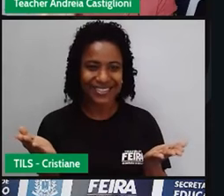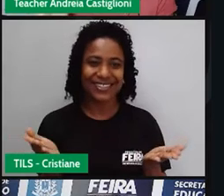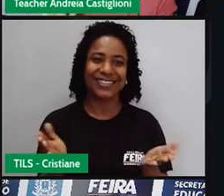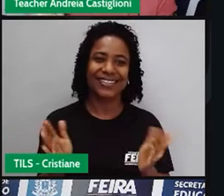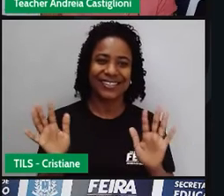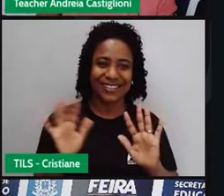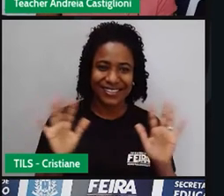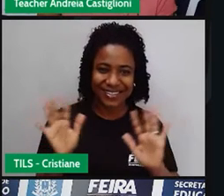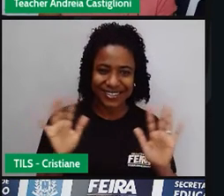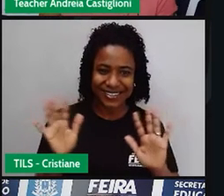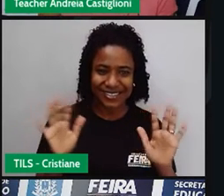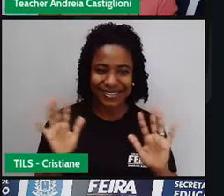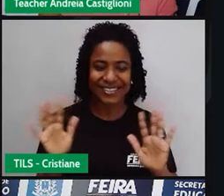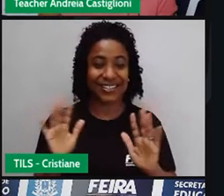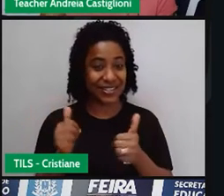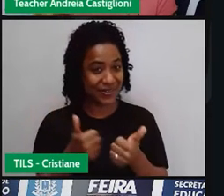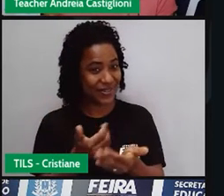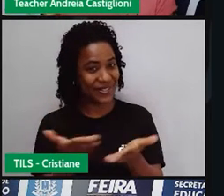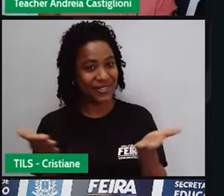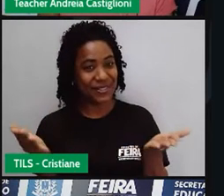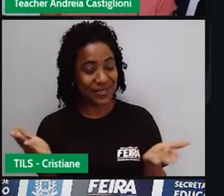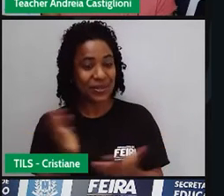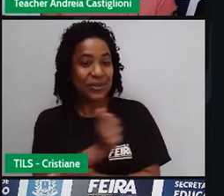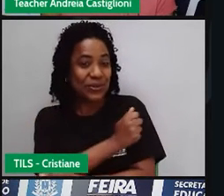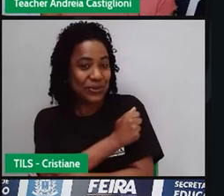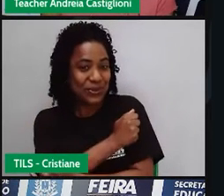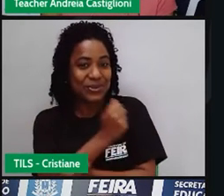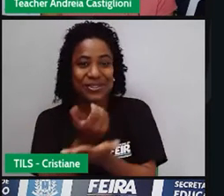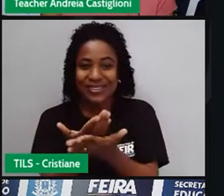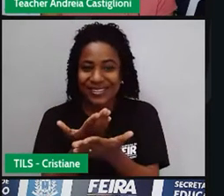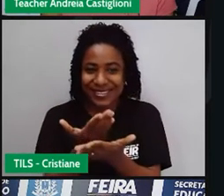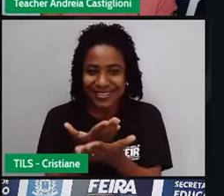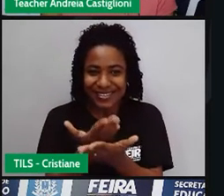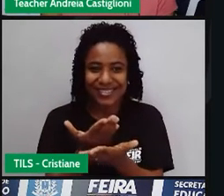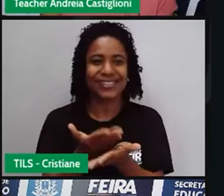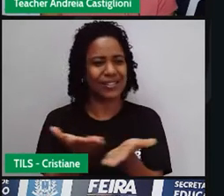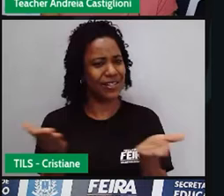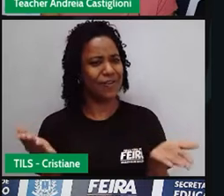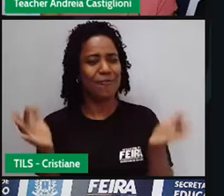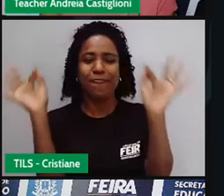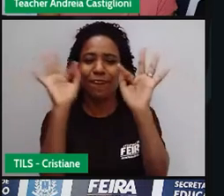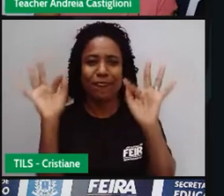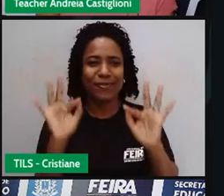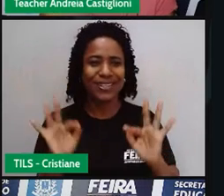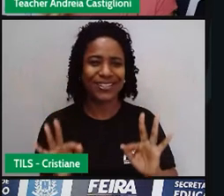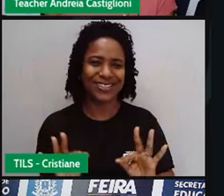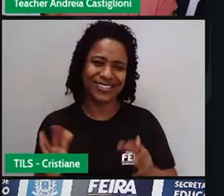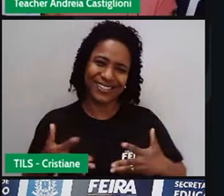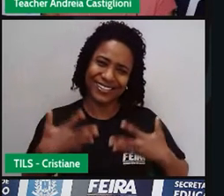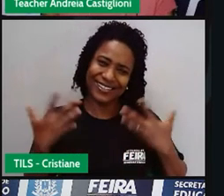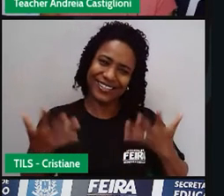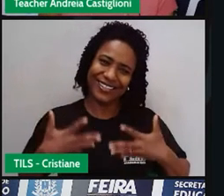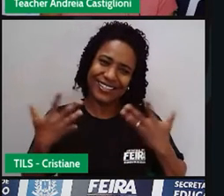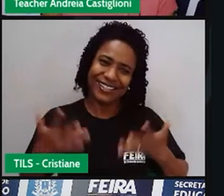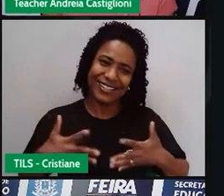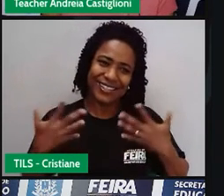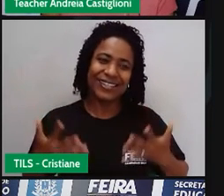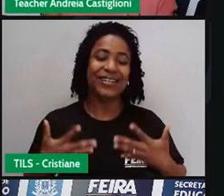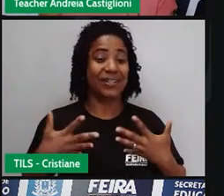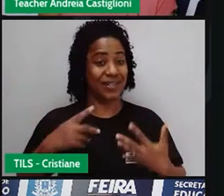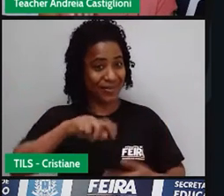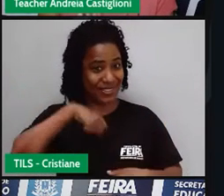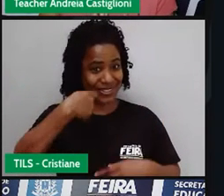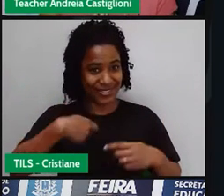Ei Olá alunos e alunas eu estou muito feliz de estar aqui com vocês hoje e gostaria de também me